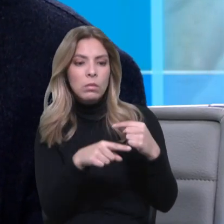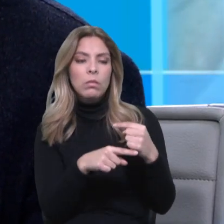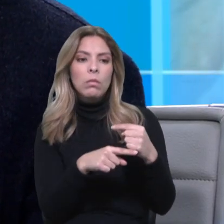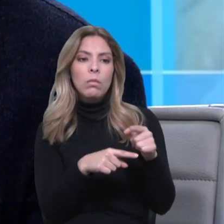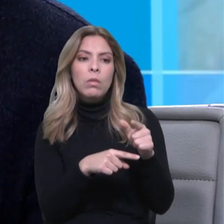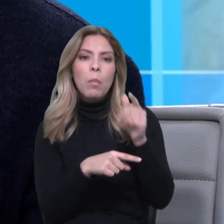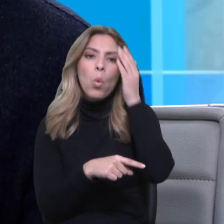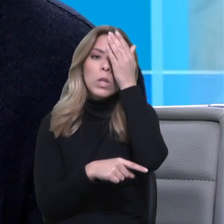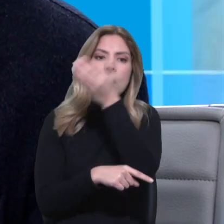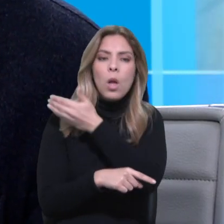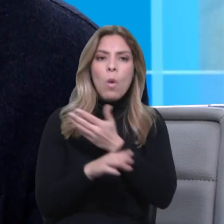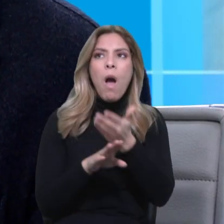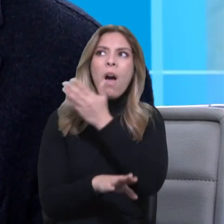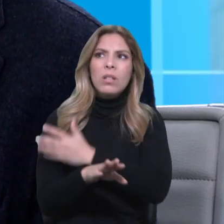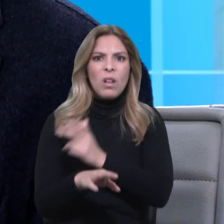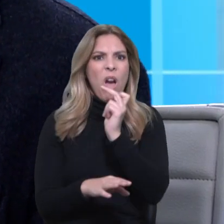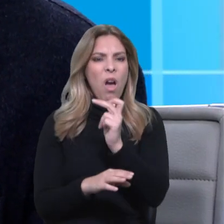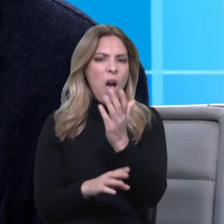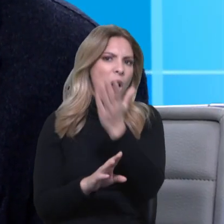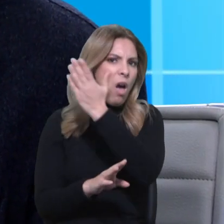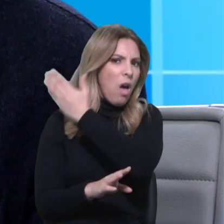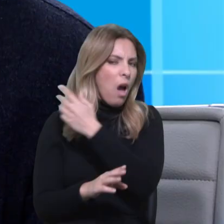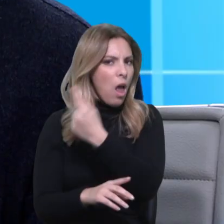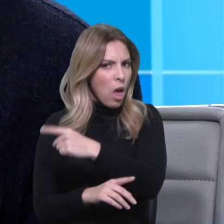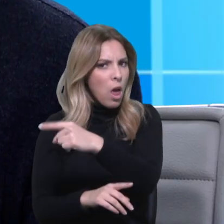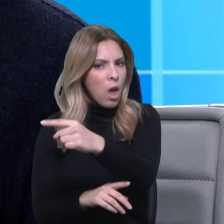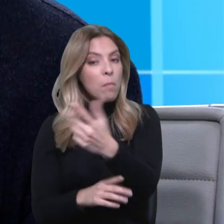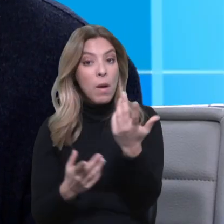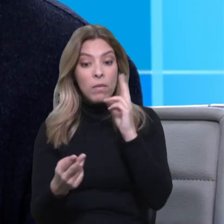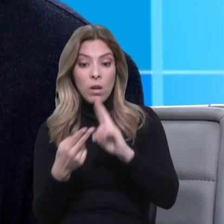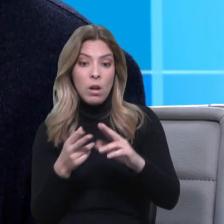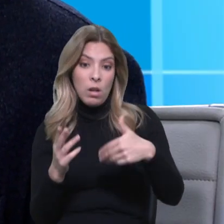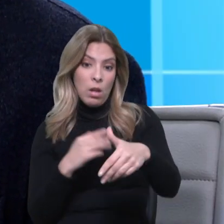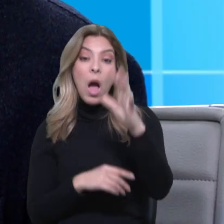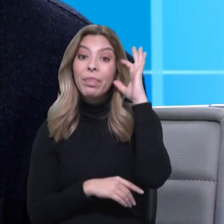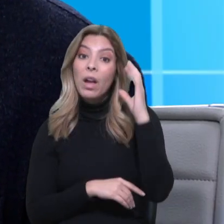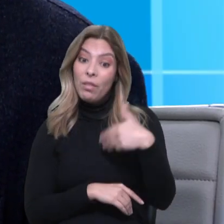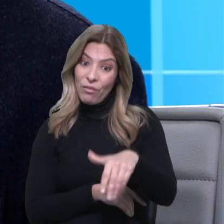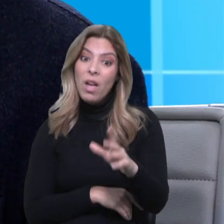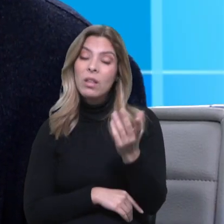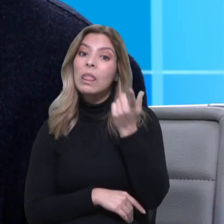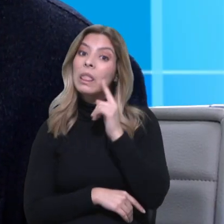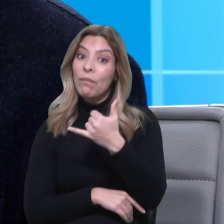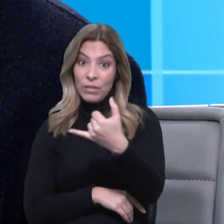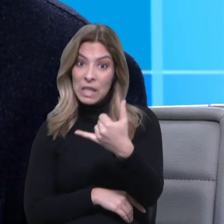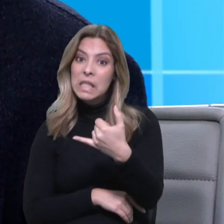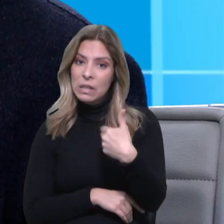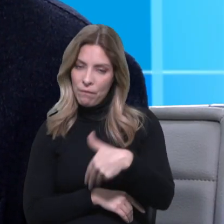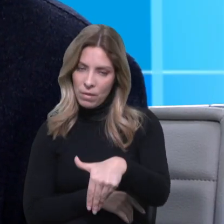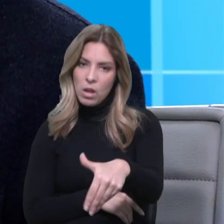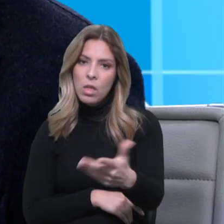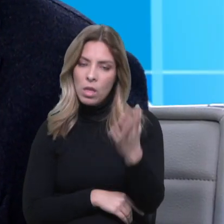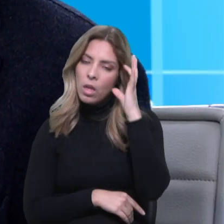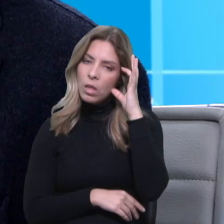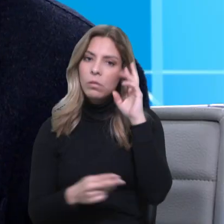que existiam há uns anos. Nós vemos que nos encontros jovens, que vai acontecer à tarde, no dia 25. No dia 25 vai acontecer